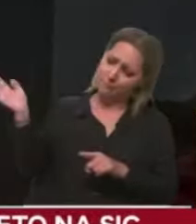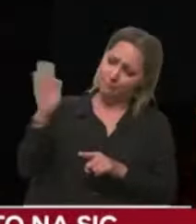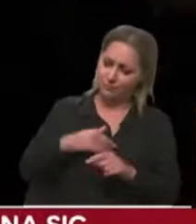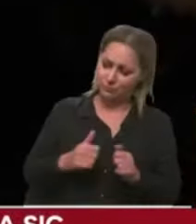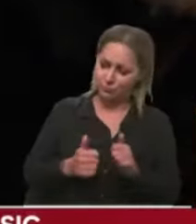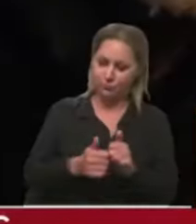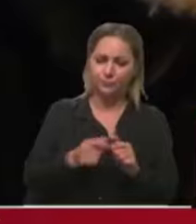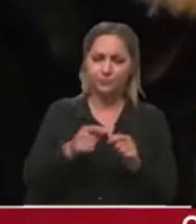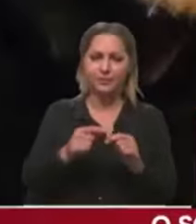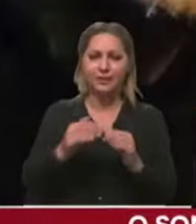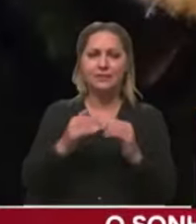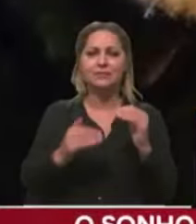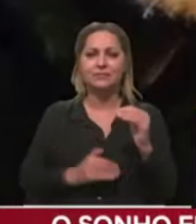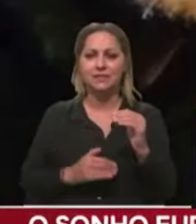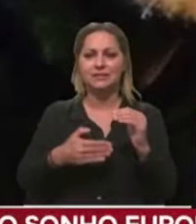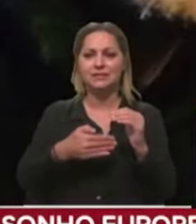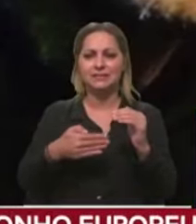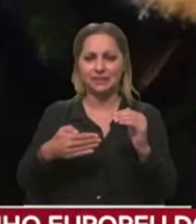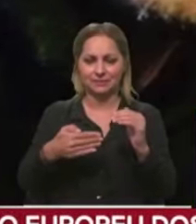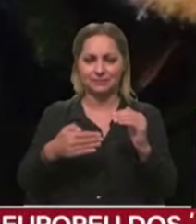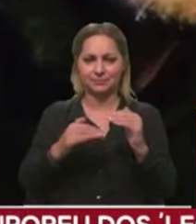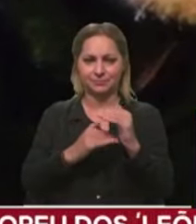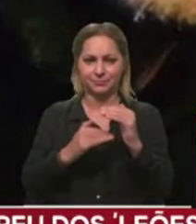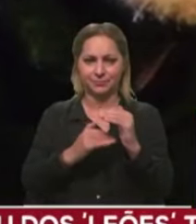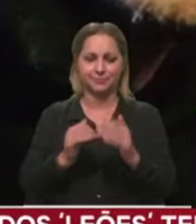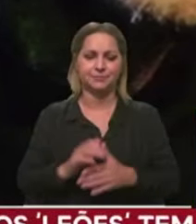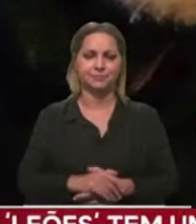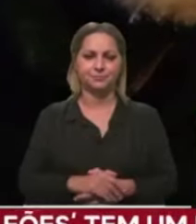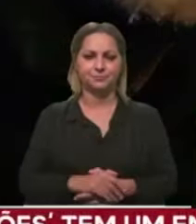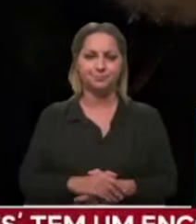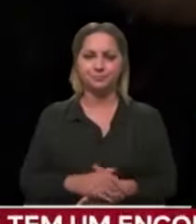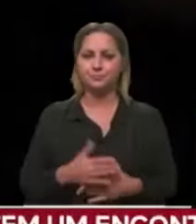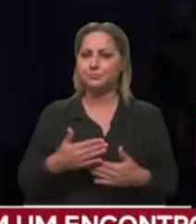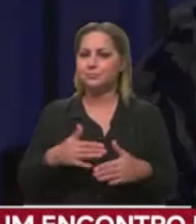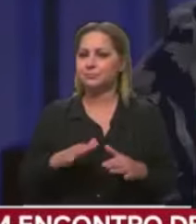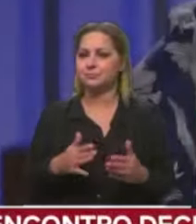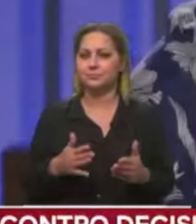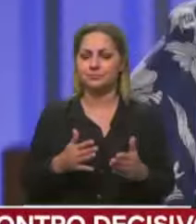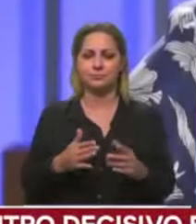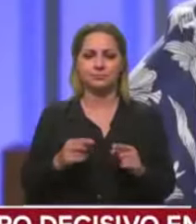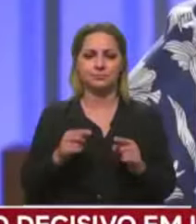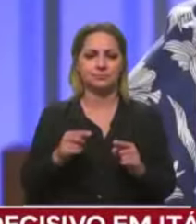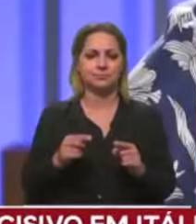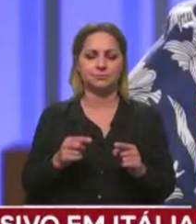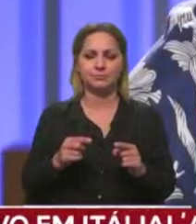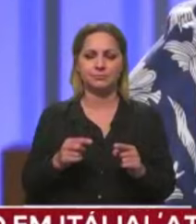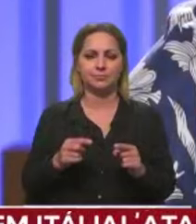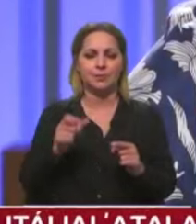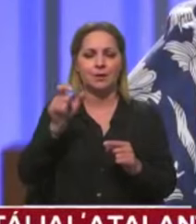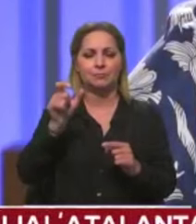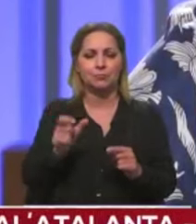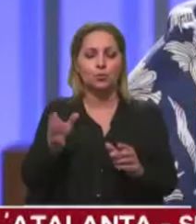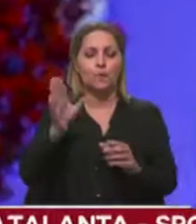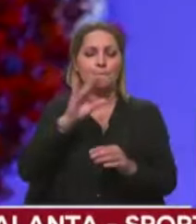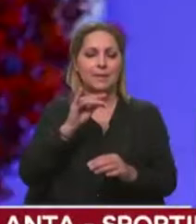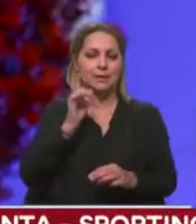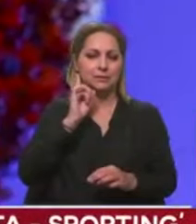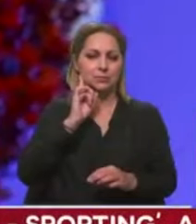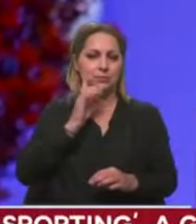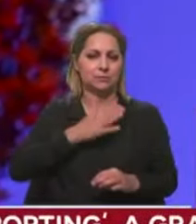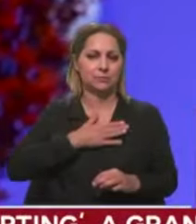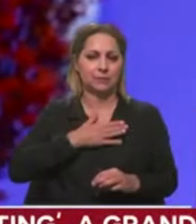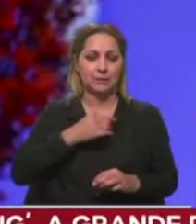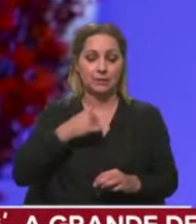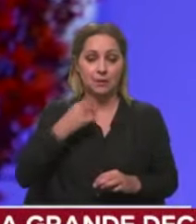Qual é a diferencia de idade 7 anos mais novo é mais novo 7 anos mas é das pessoas mais importantes na minha vida nem consigo